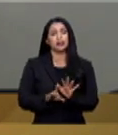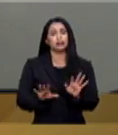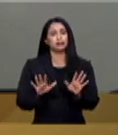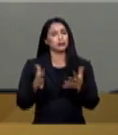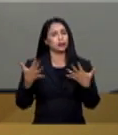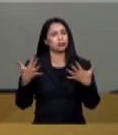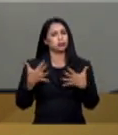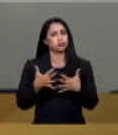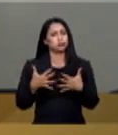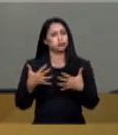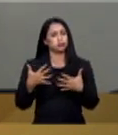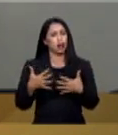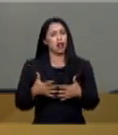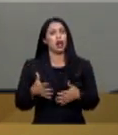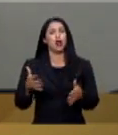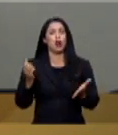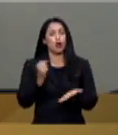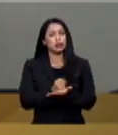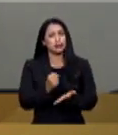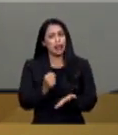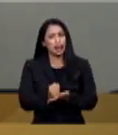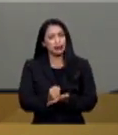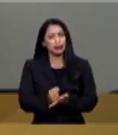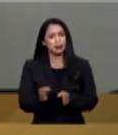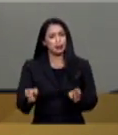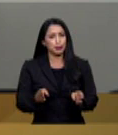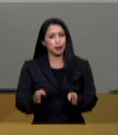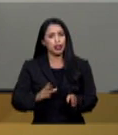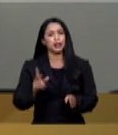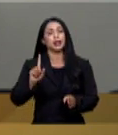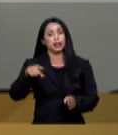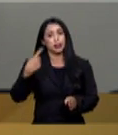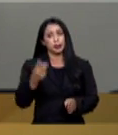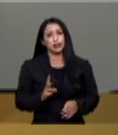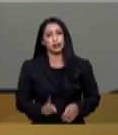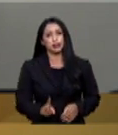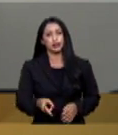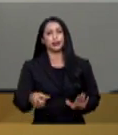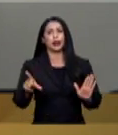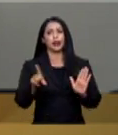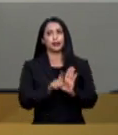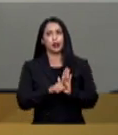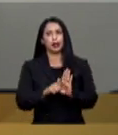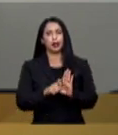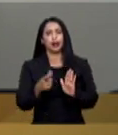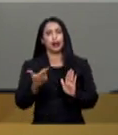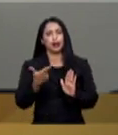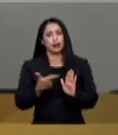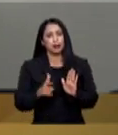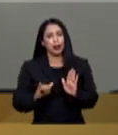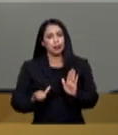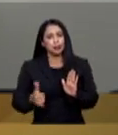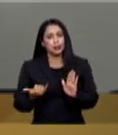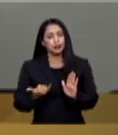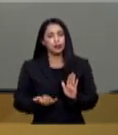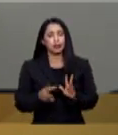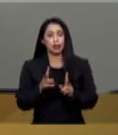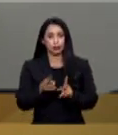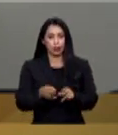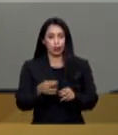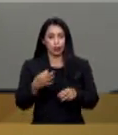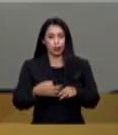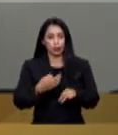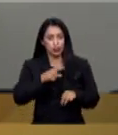fumaça. Contrata-se e recontrata-se e segue-se e uma lei vem depois para, como disse o ministro Edson